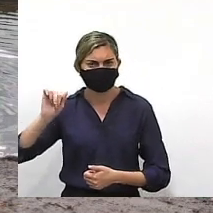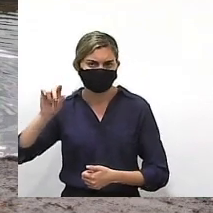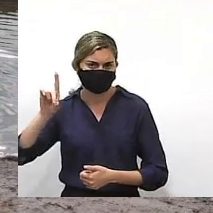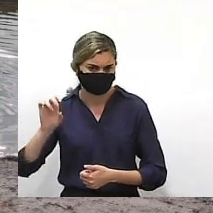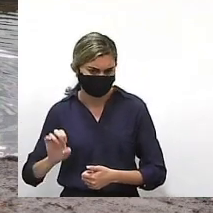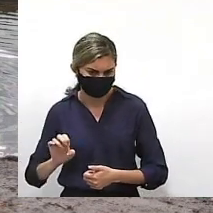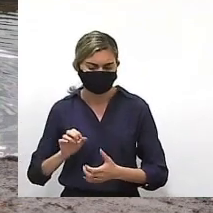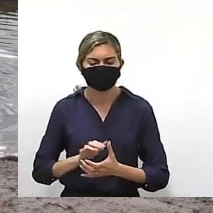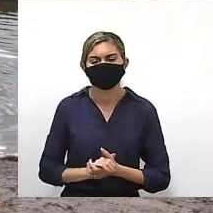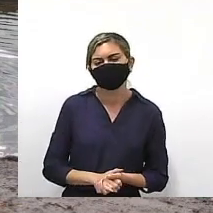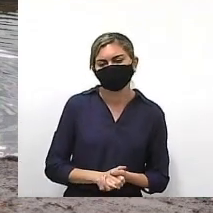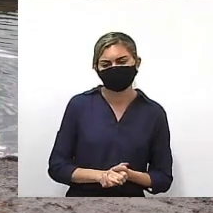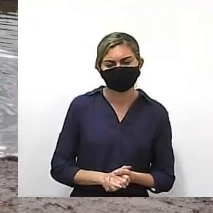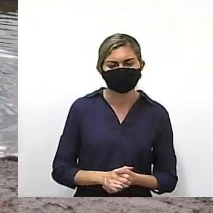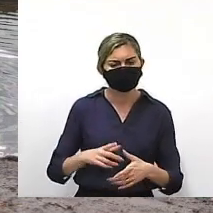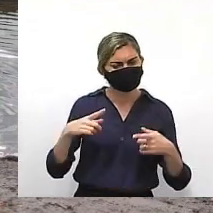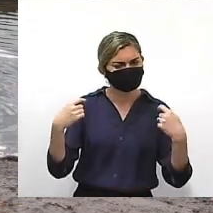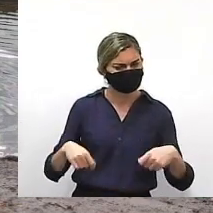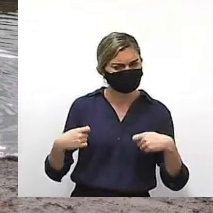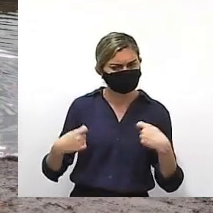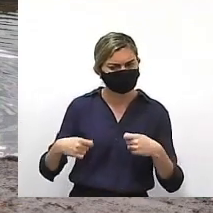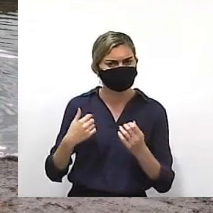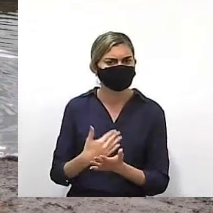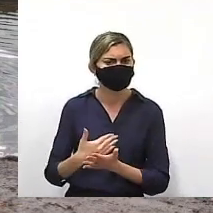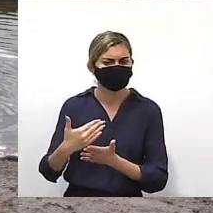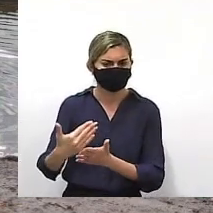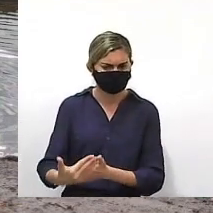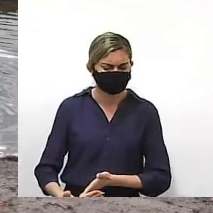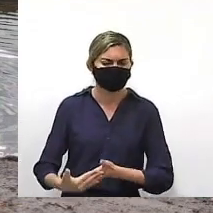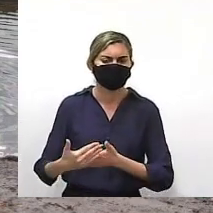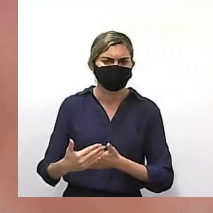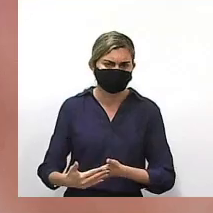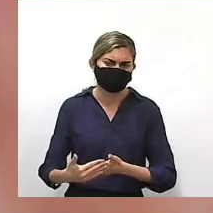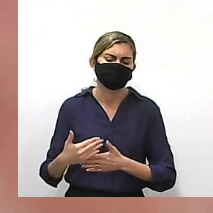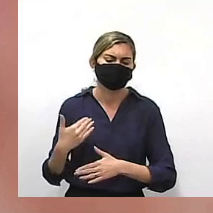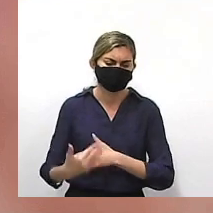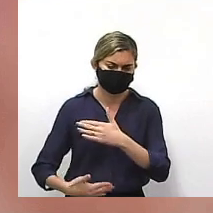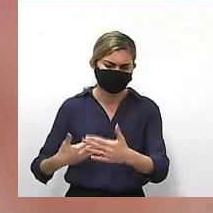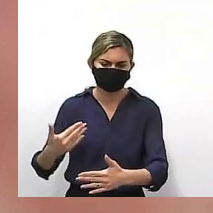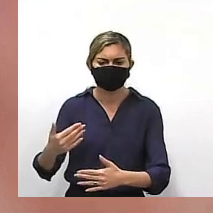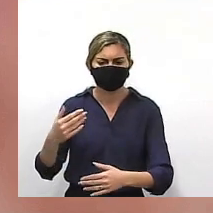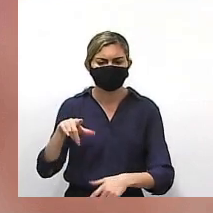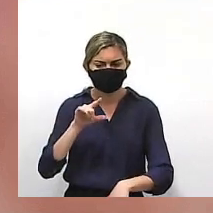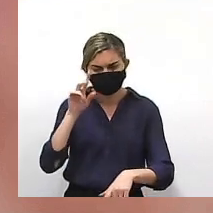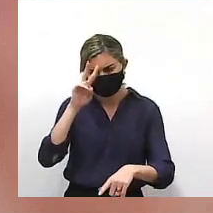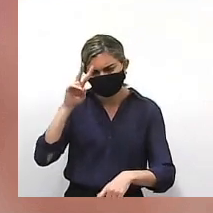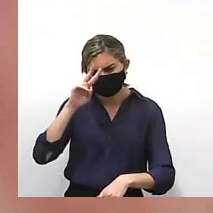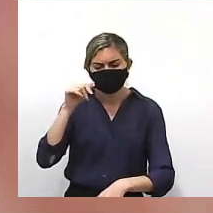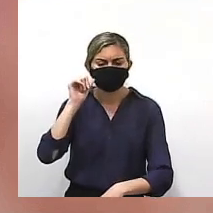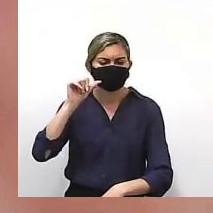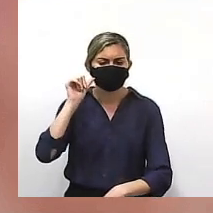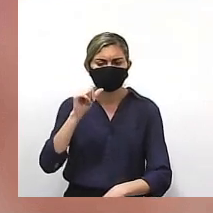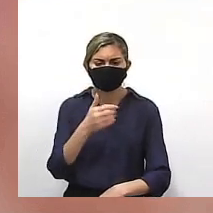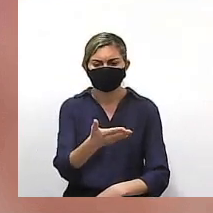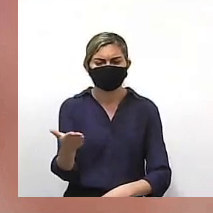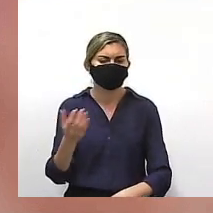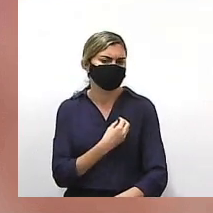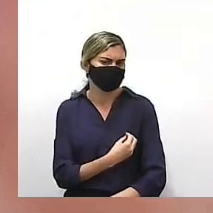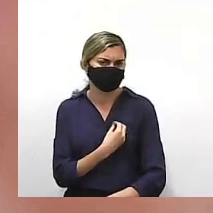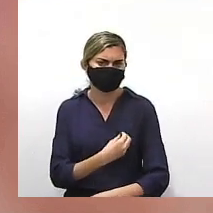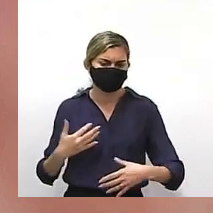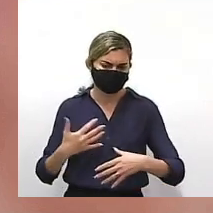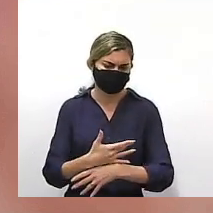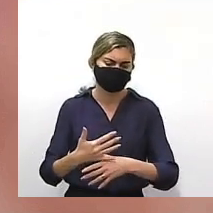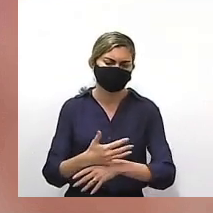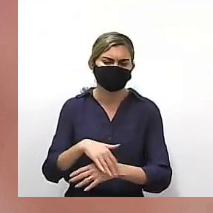questão. Precisava iniciar nossa jornada através das histórias de mulheres que vivem na cidade